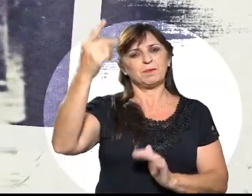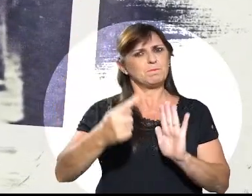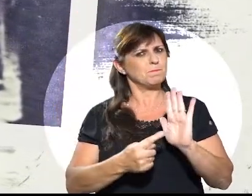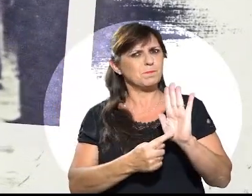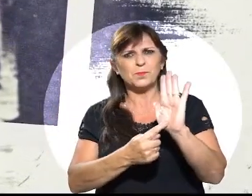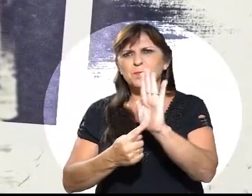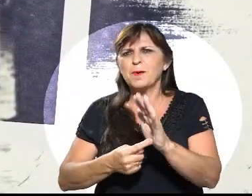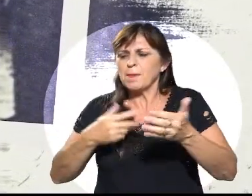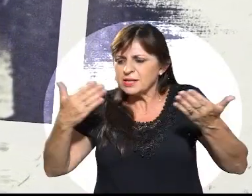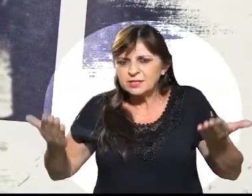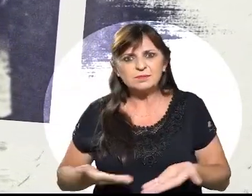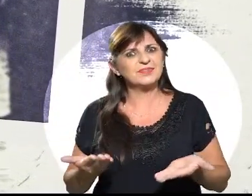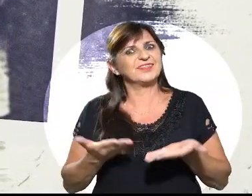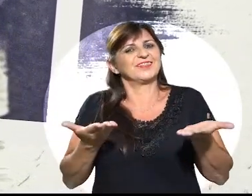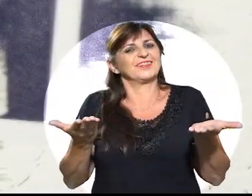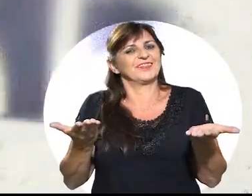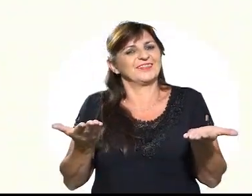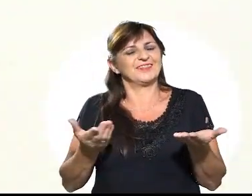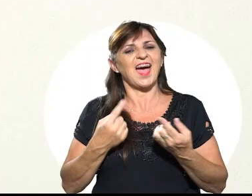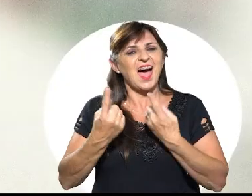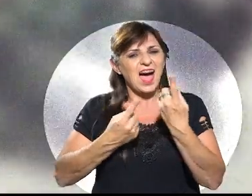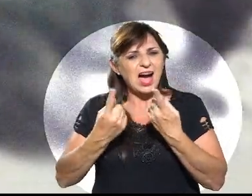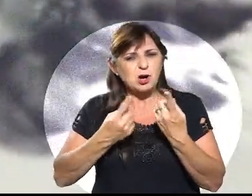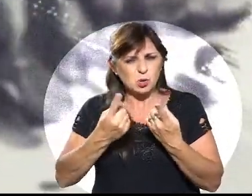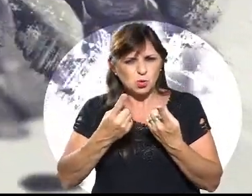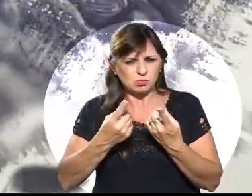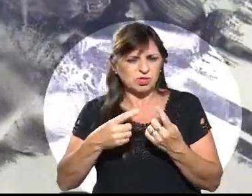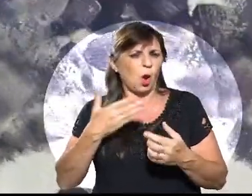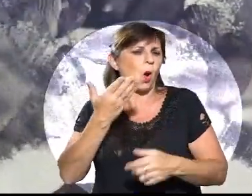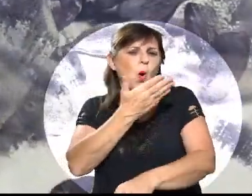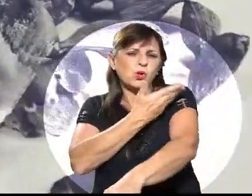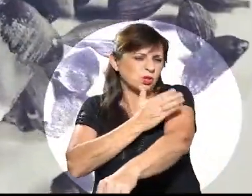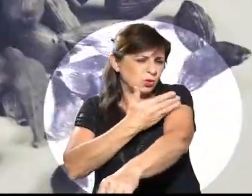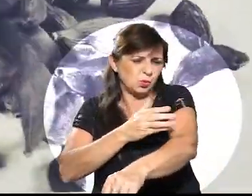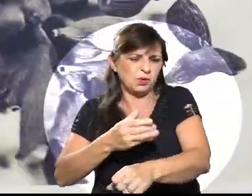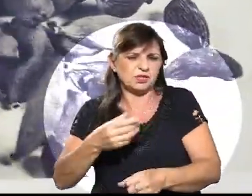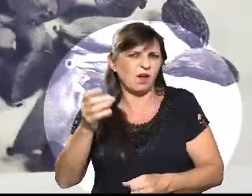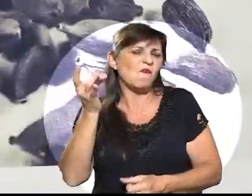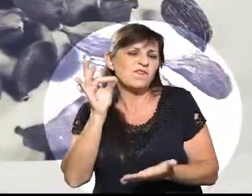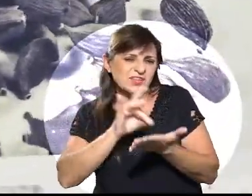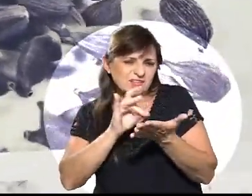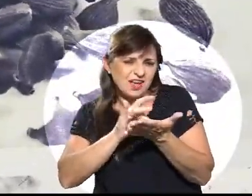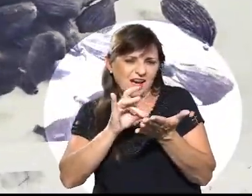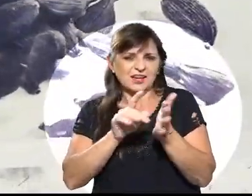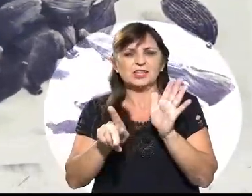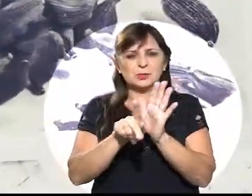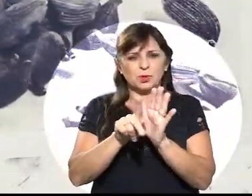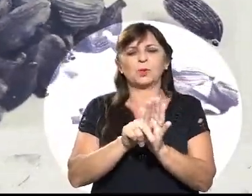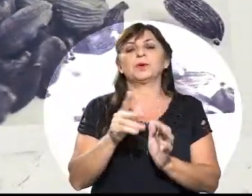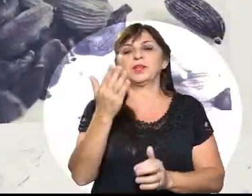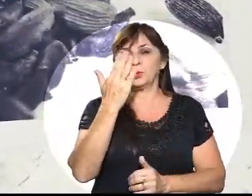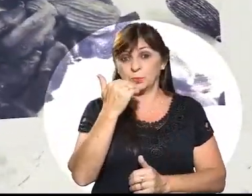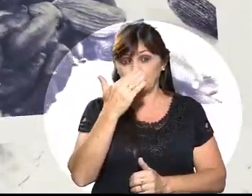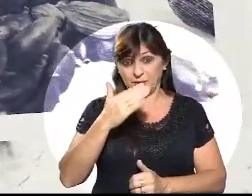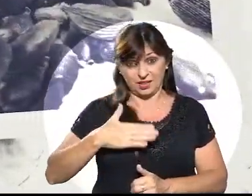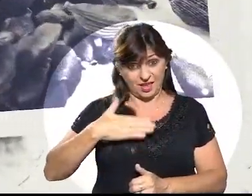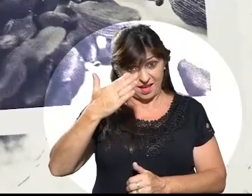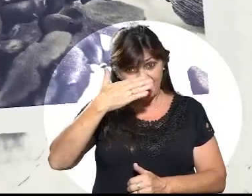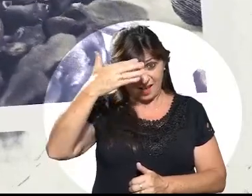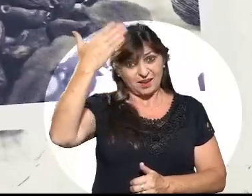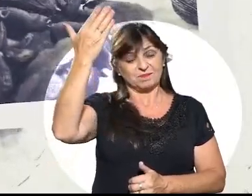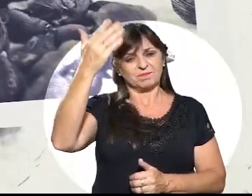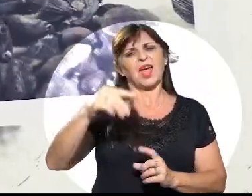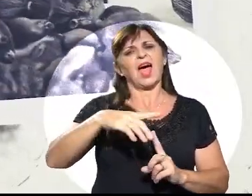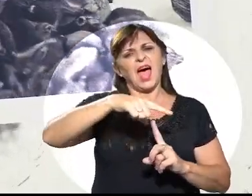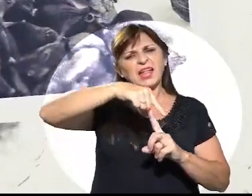mais estimulantes. Alguns dos hábitos alimentares se solidificaram na importância dada aos grãos e sementes, como o trigo,